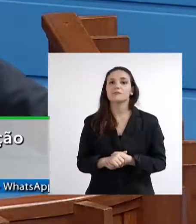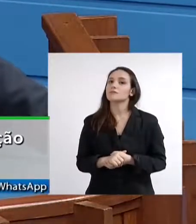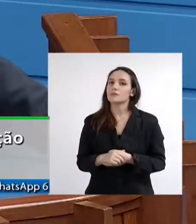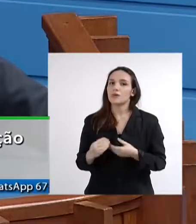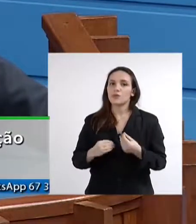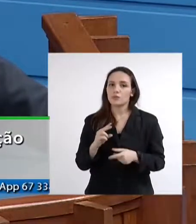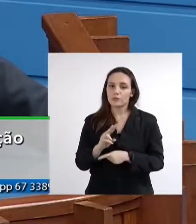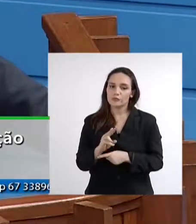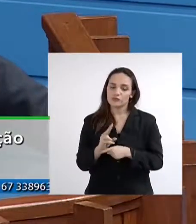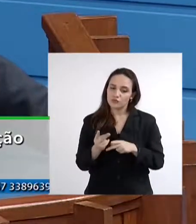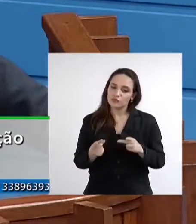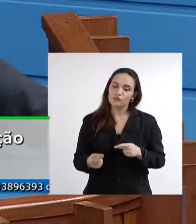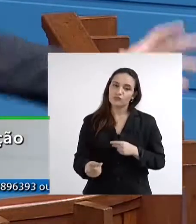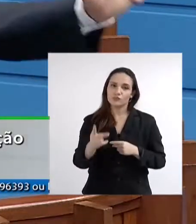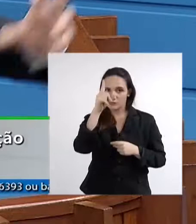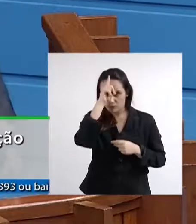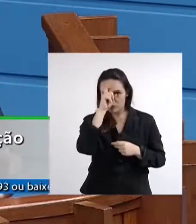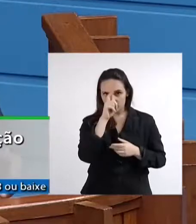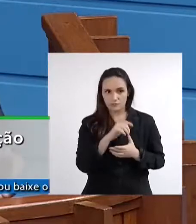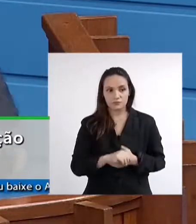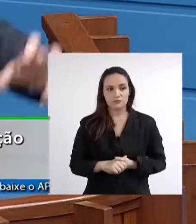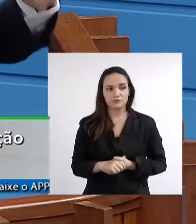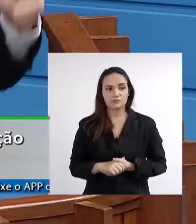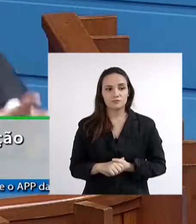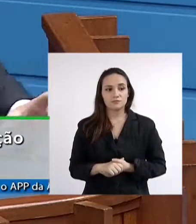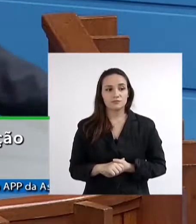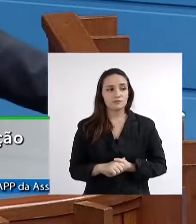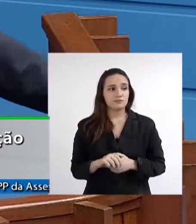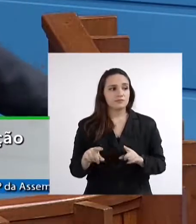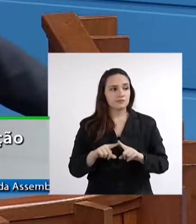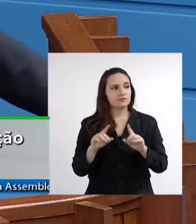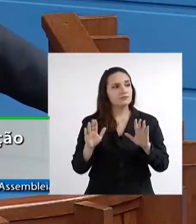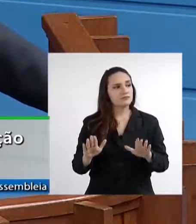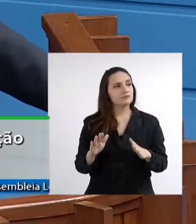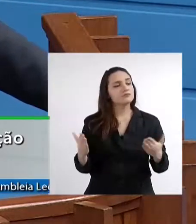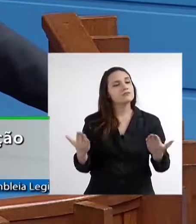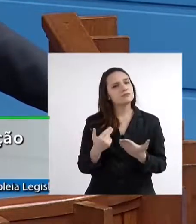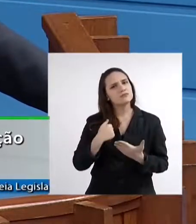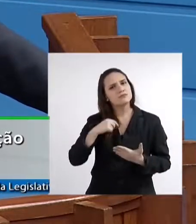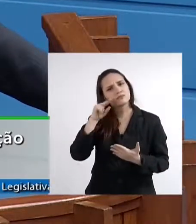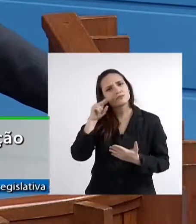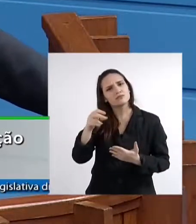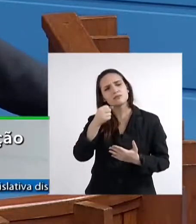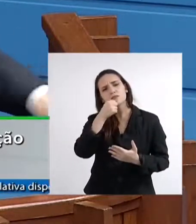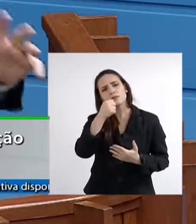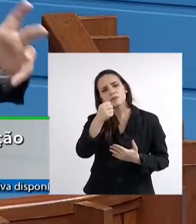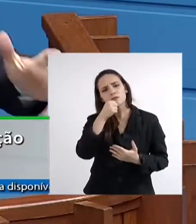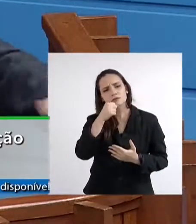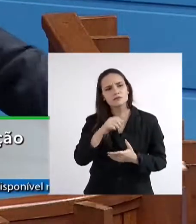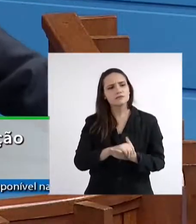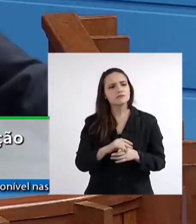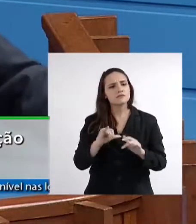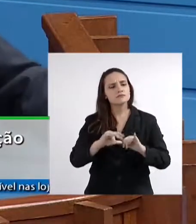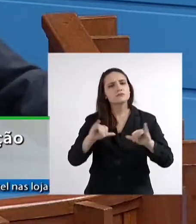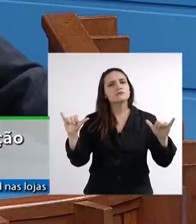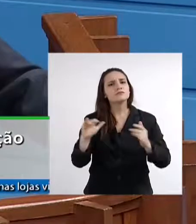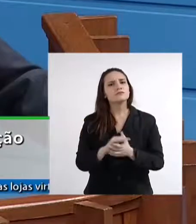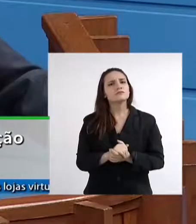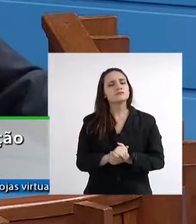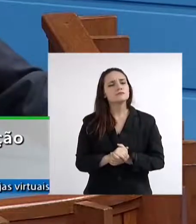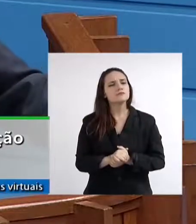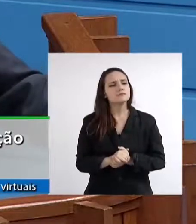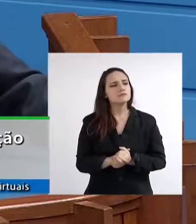unidade hospitalar. Mas eu vi hoje na imprensa uma notícia